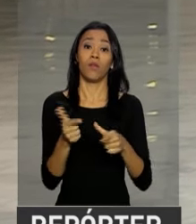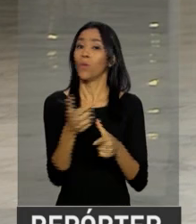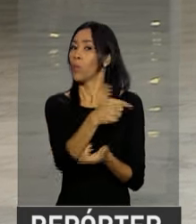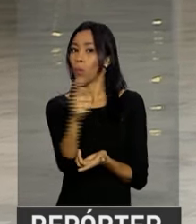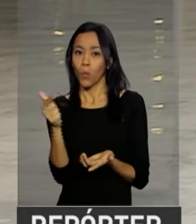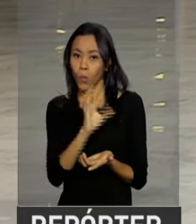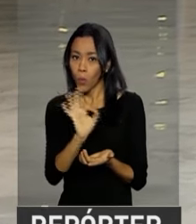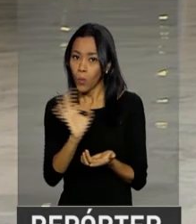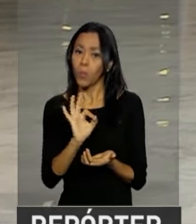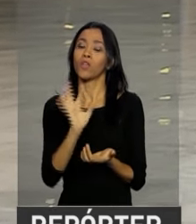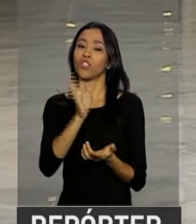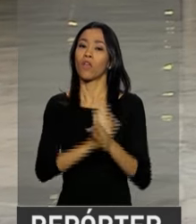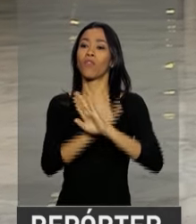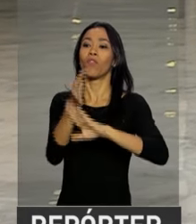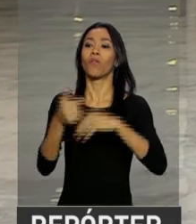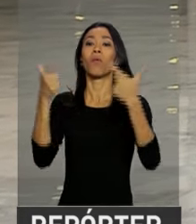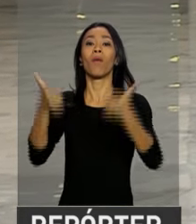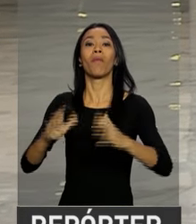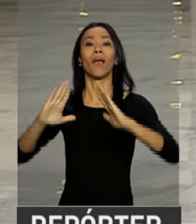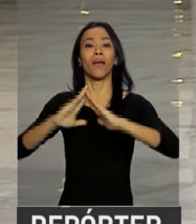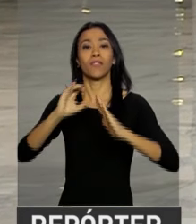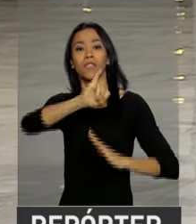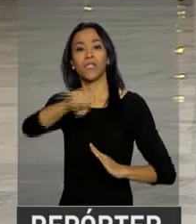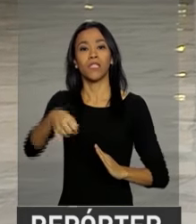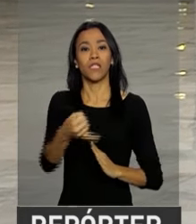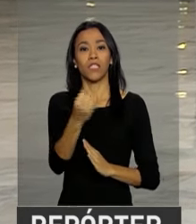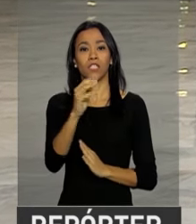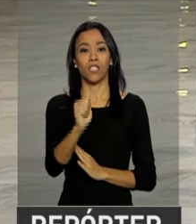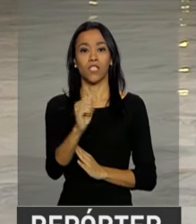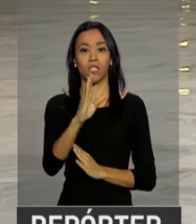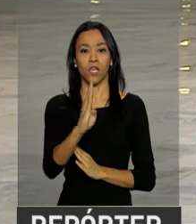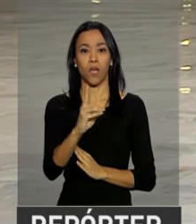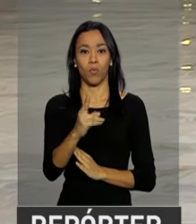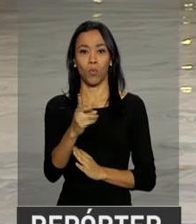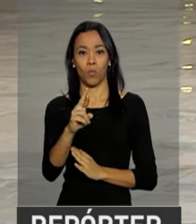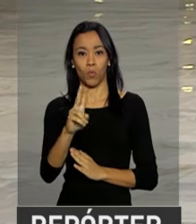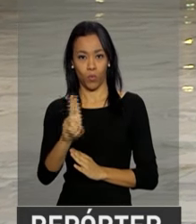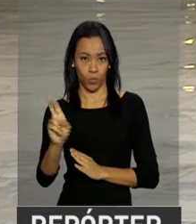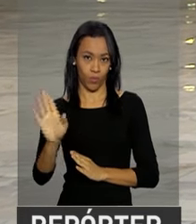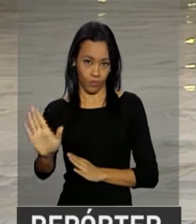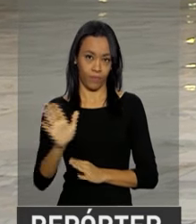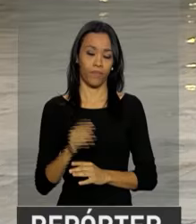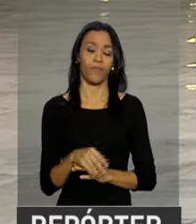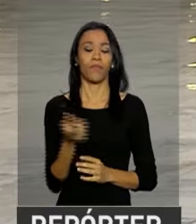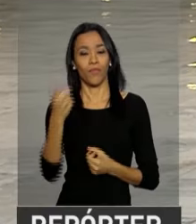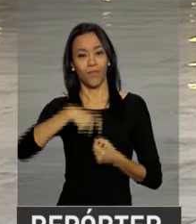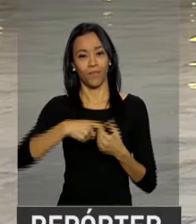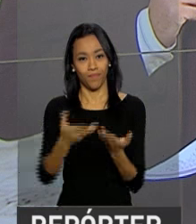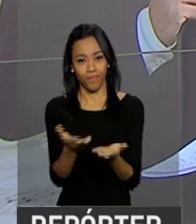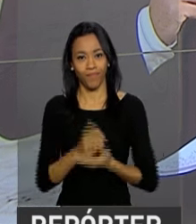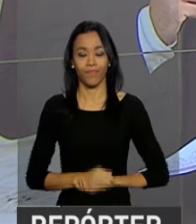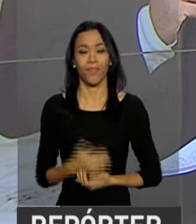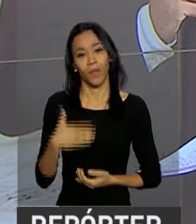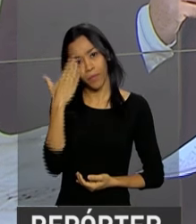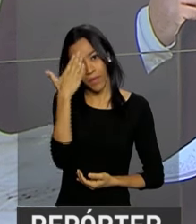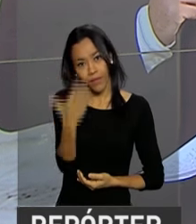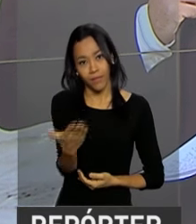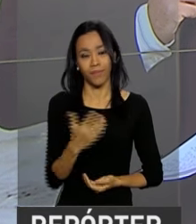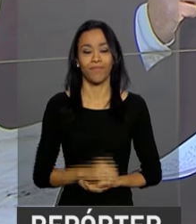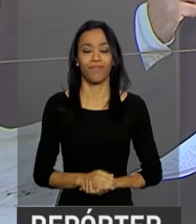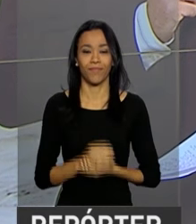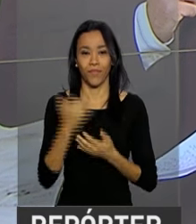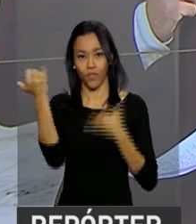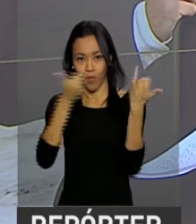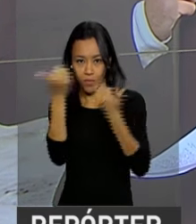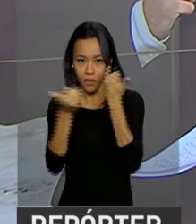Temer segue no Palácio do Jaburu, na residência oficial do Palácio do Jaburu, por enquanto. Daniela, voltamos com você. Obrigada, João Pedro, pelas